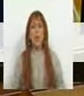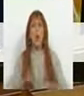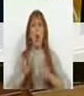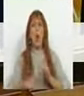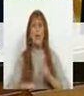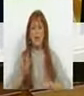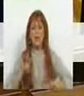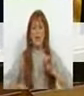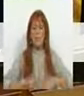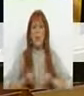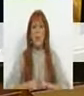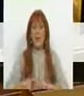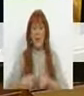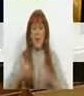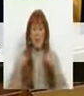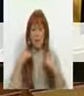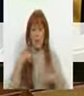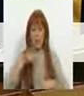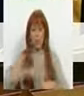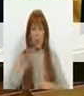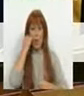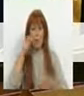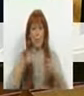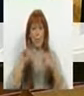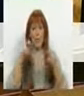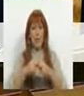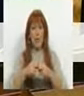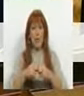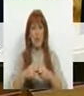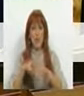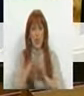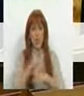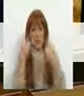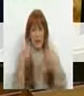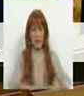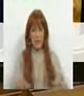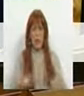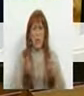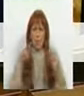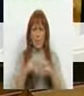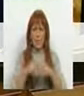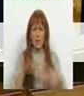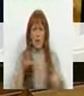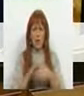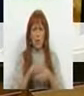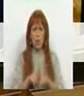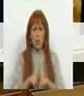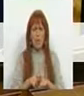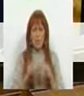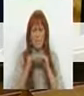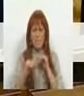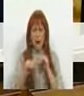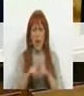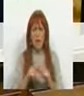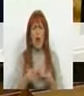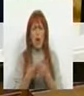Aquilo que estava em causa era o interesse nacional e os graves problemas que o setor atravessava, problemas relacionados com a